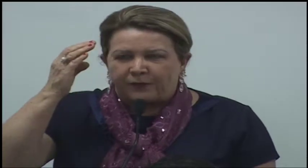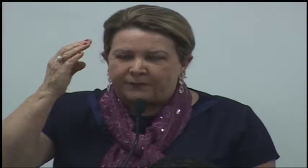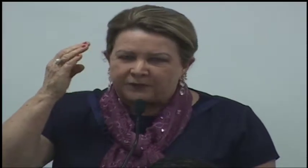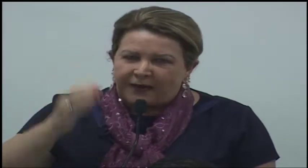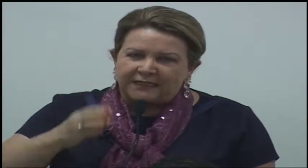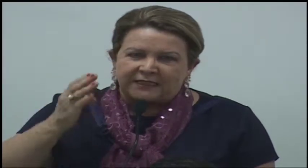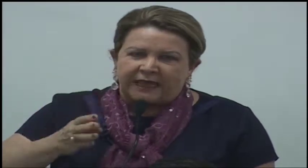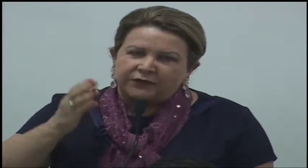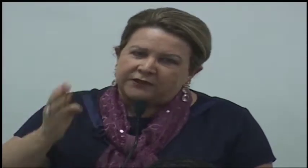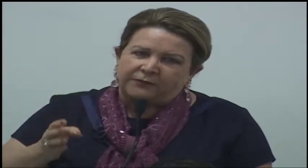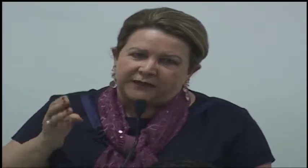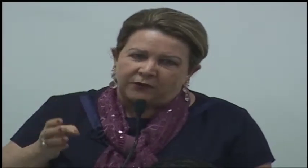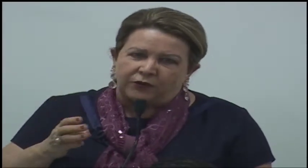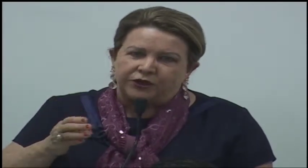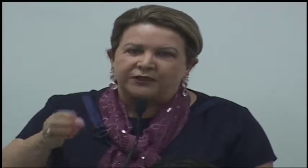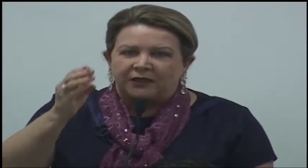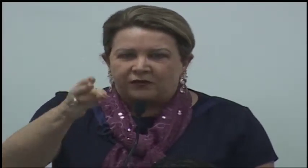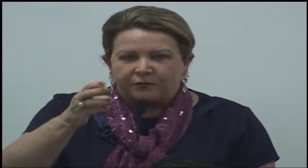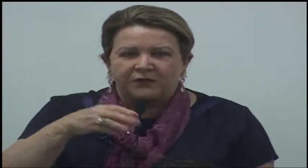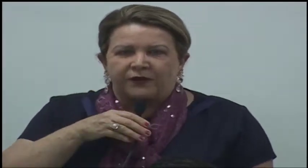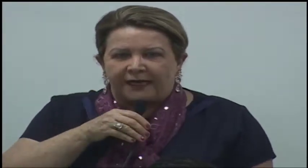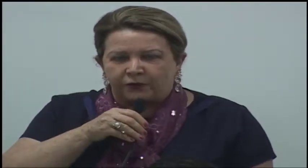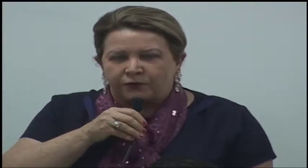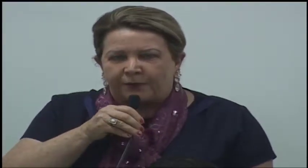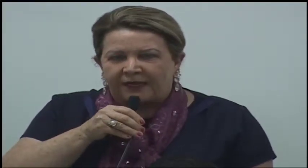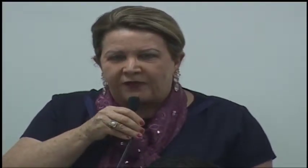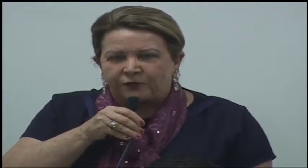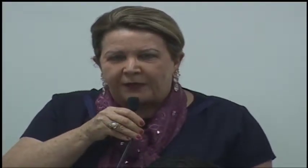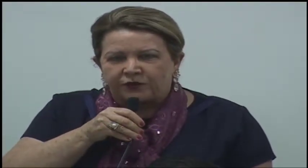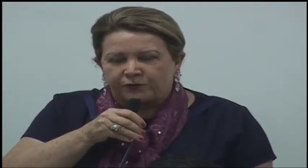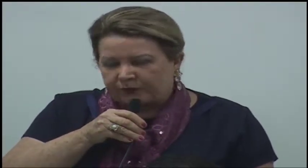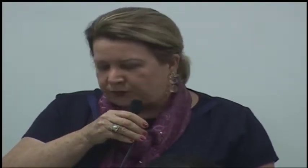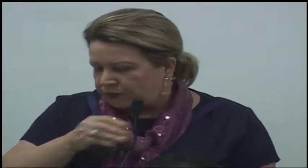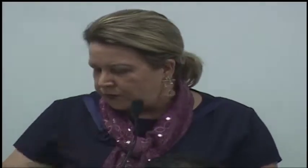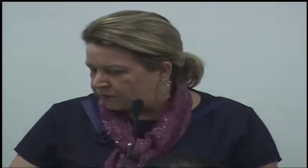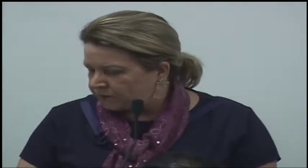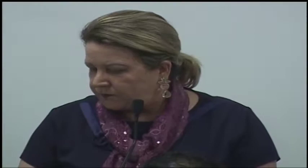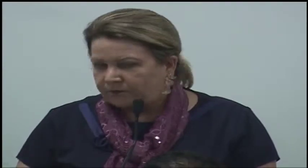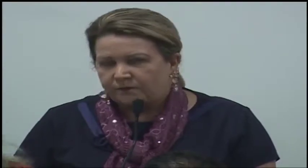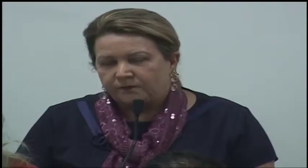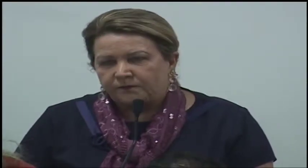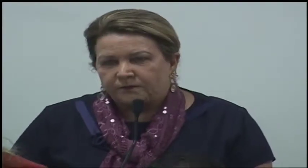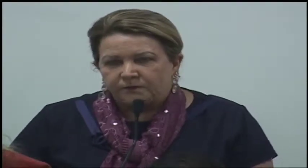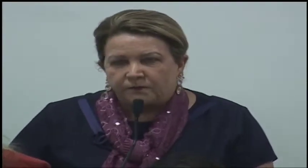ter problemas mais sérios do que estamos tendo hoje. Pode falar, Lu, com a palavra, Lu, pede um minuto.